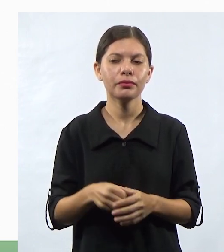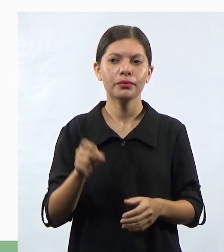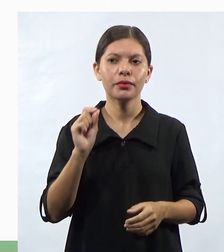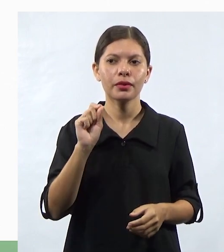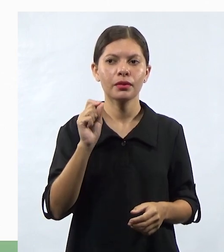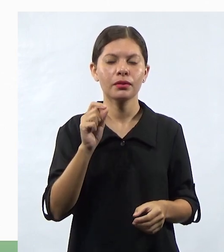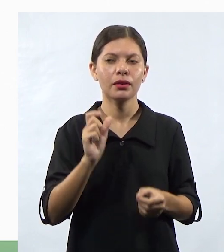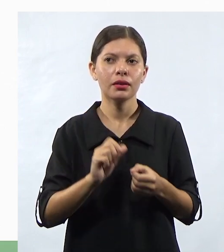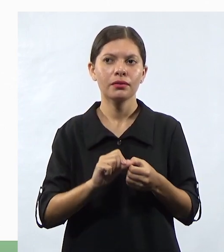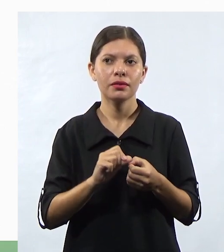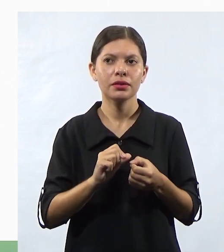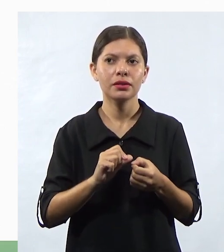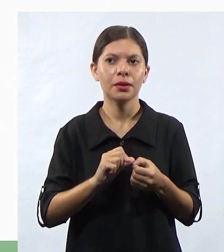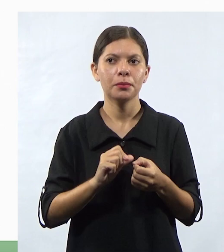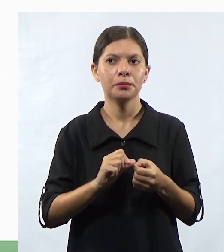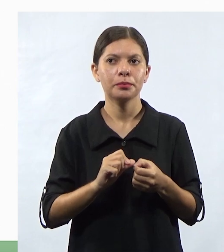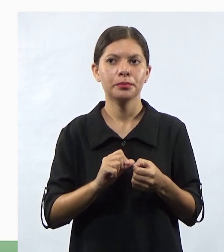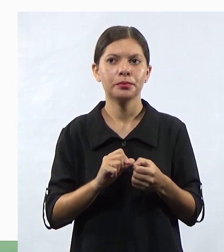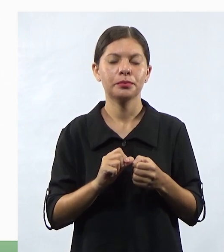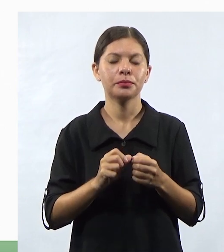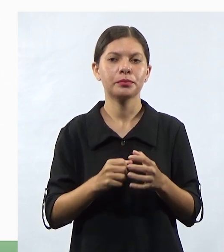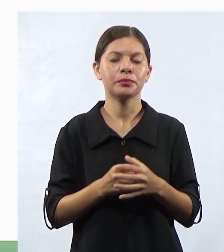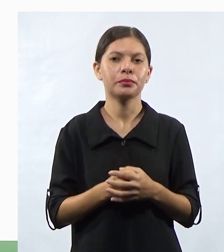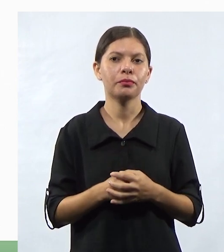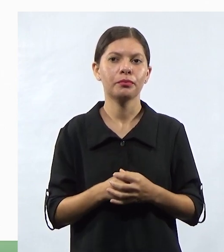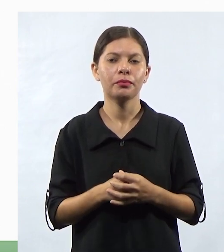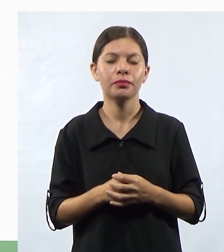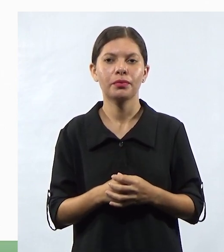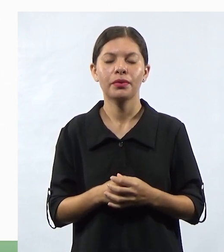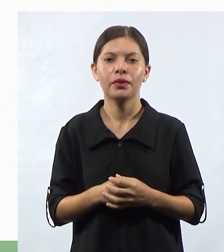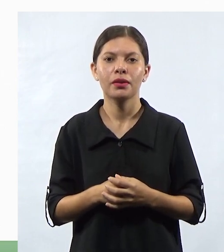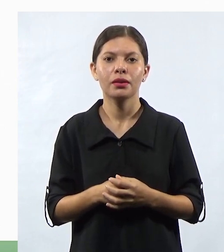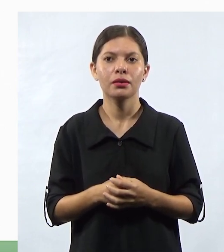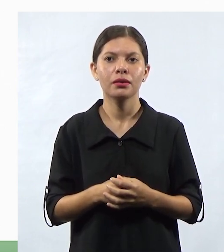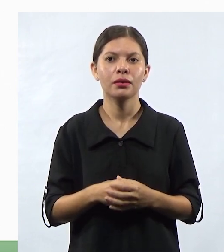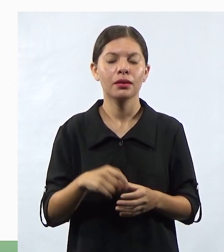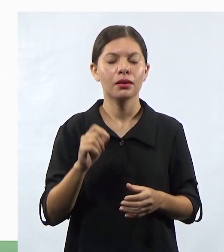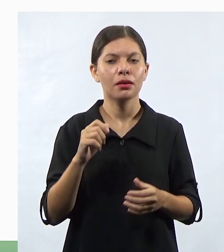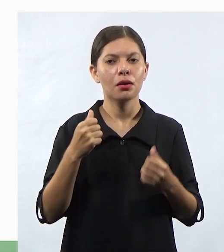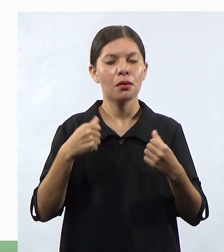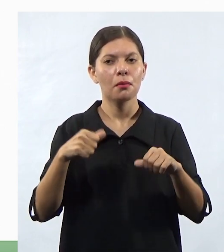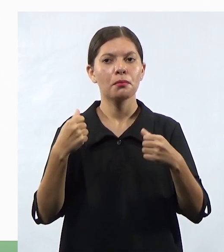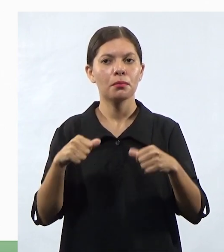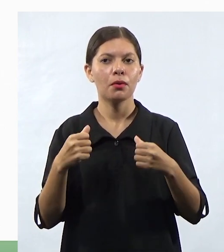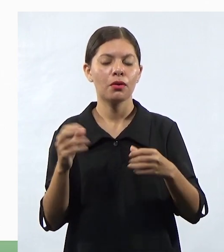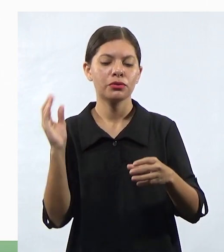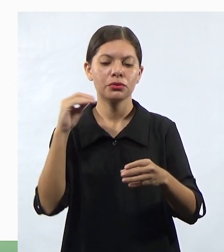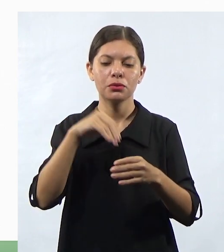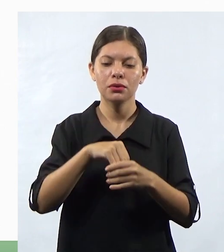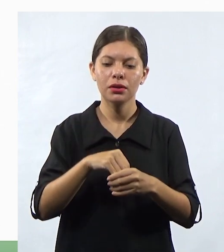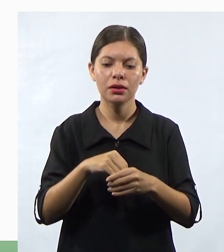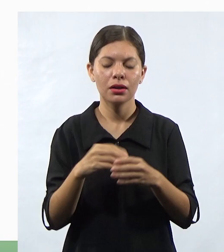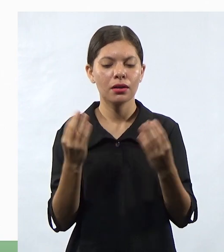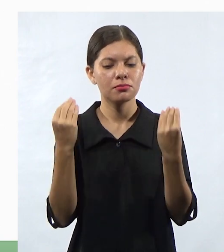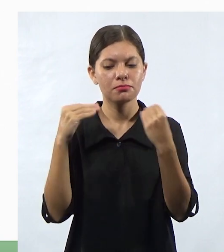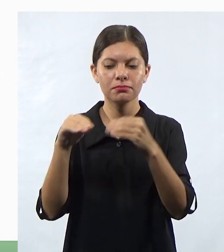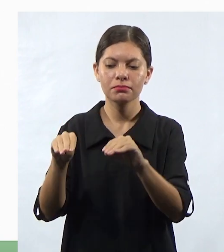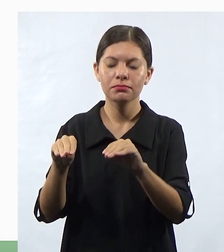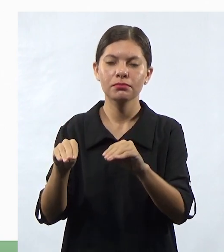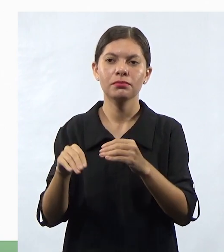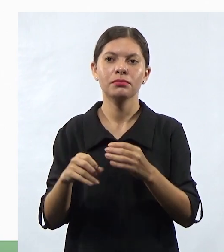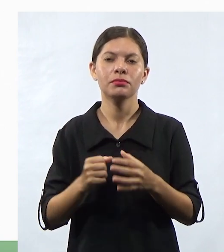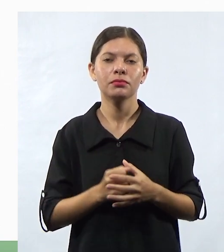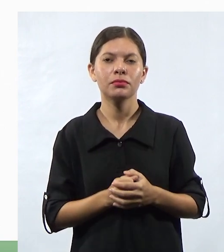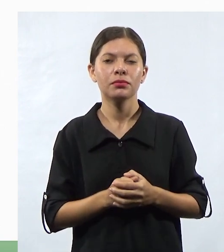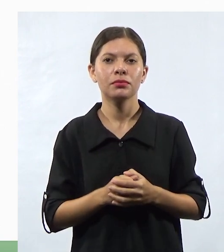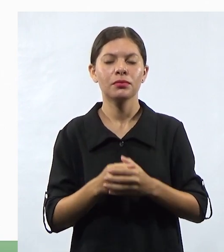então eu posso aqui fazer as inserções, eu posso ir colocando,